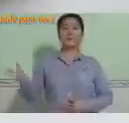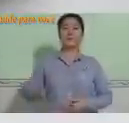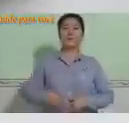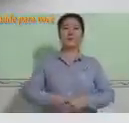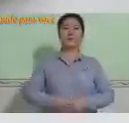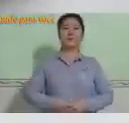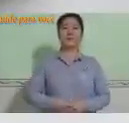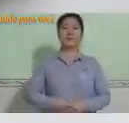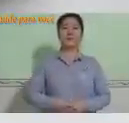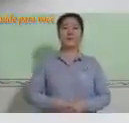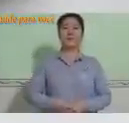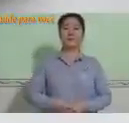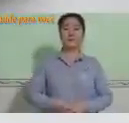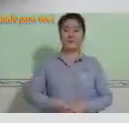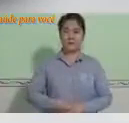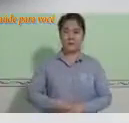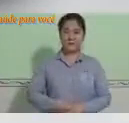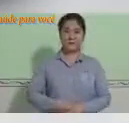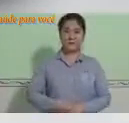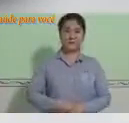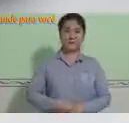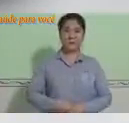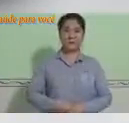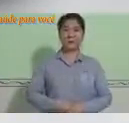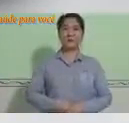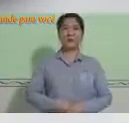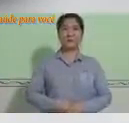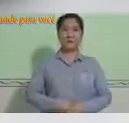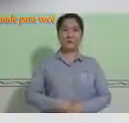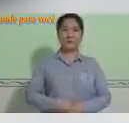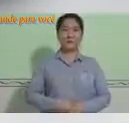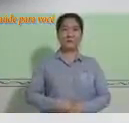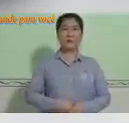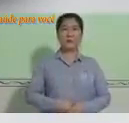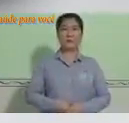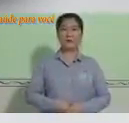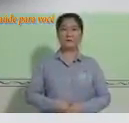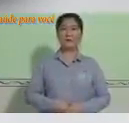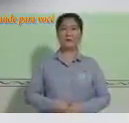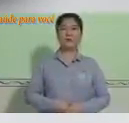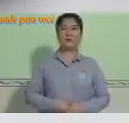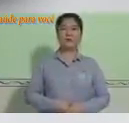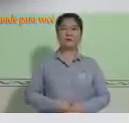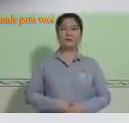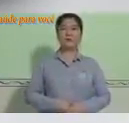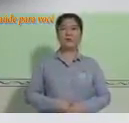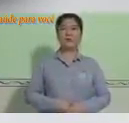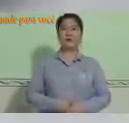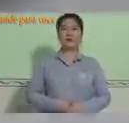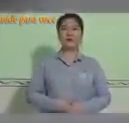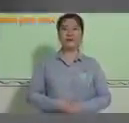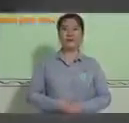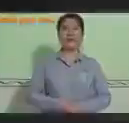guardanapo para deslizar sobre a área paralisada como forma de estímulo para a contração muscular.